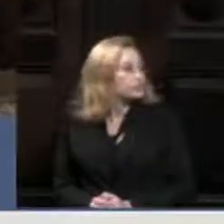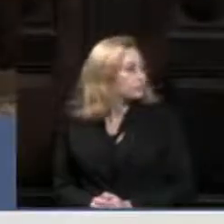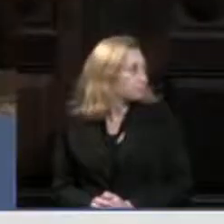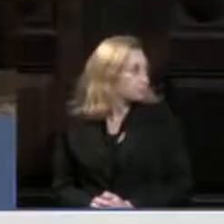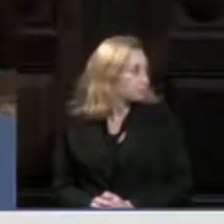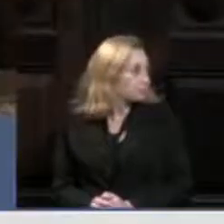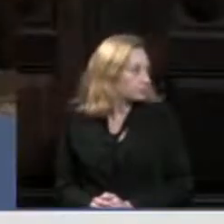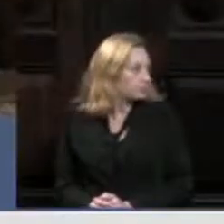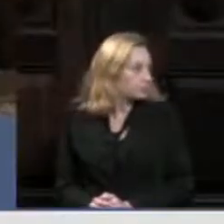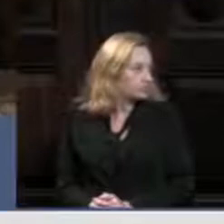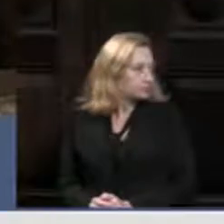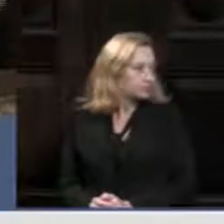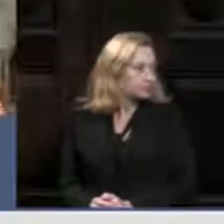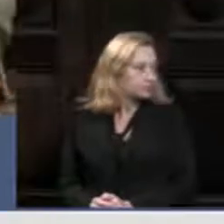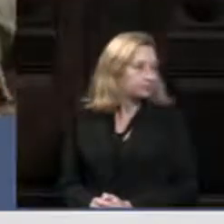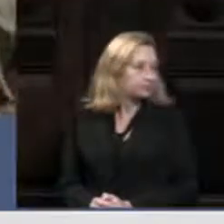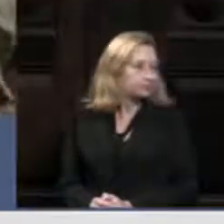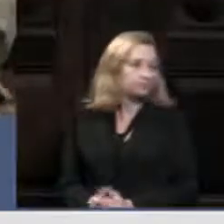em exercício,